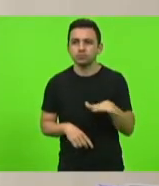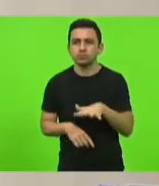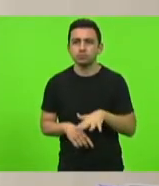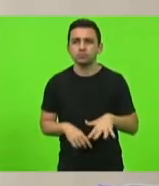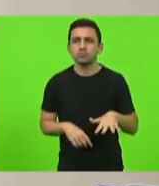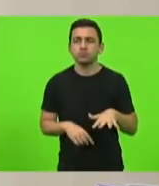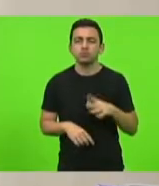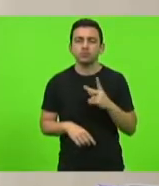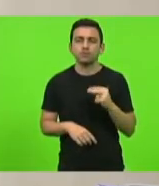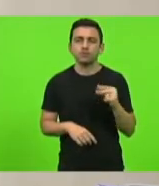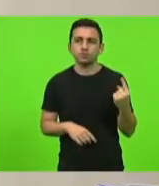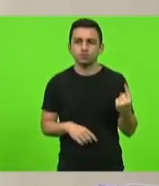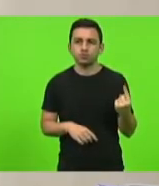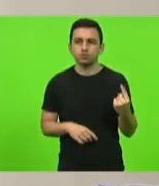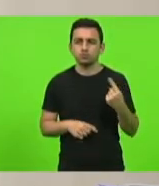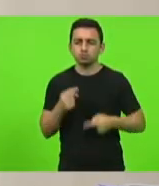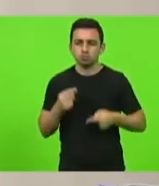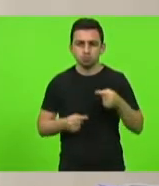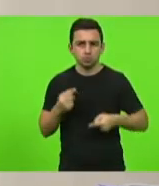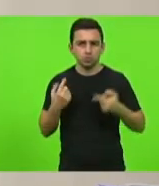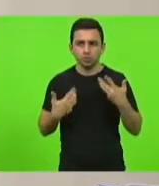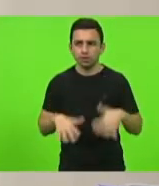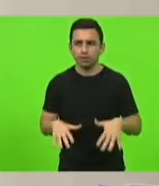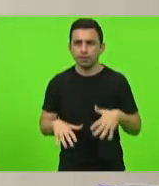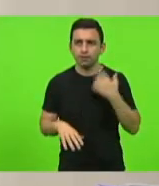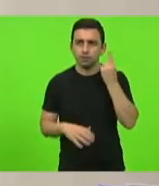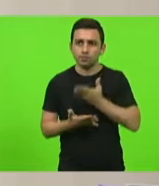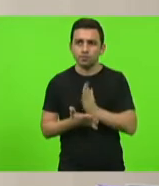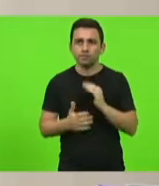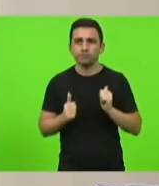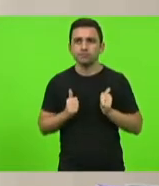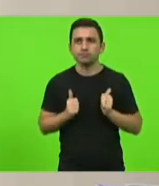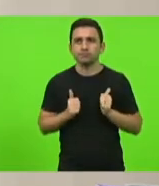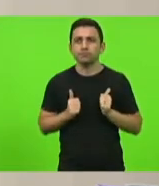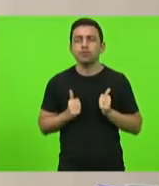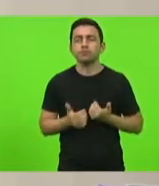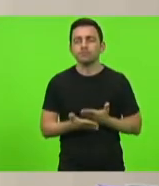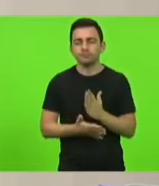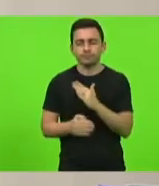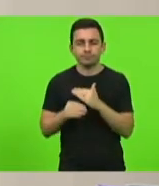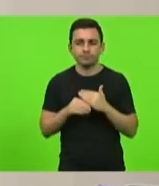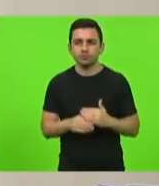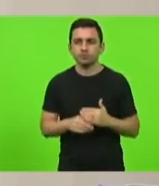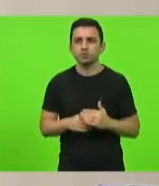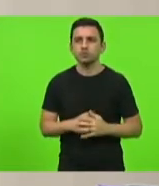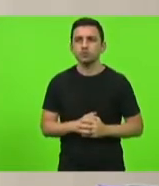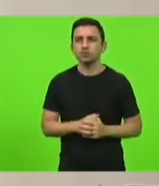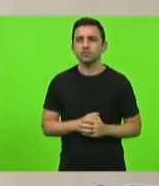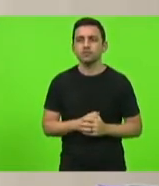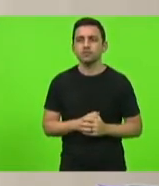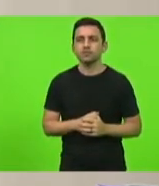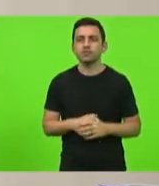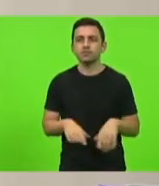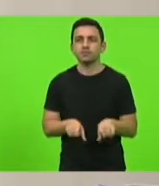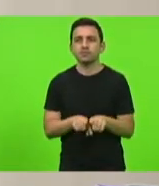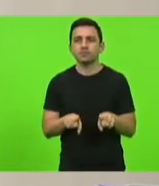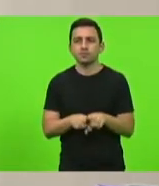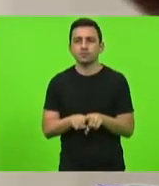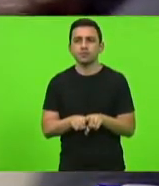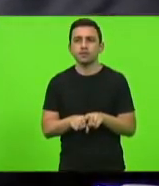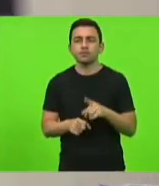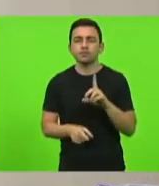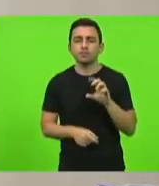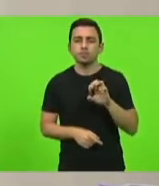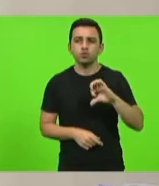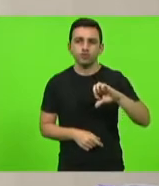havendo quem queira discutir, em votação, deputados que aprovam permaneçam como se encontram. Aprovado por unanimidade. Moção 1091, autor